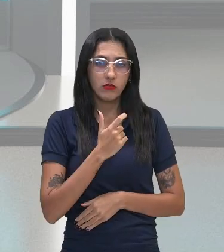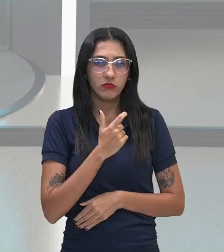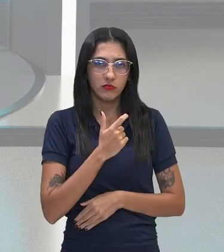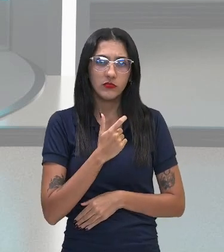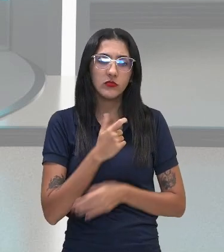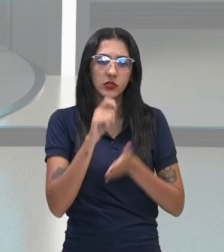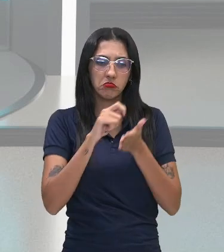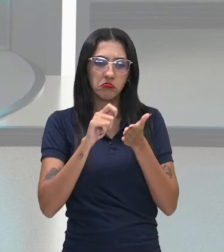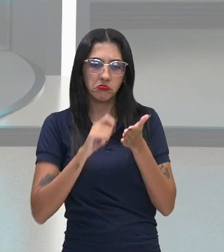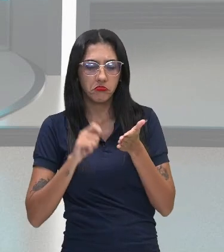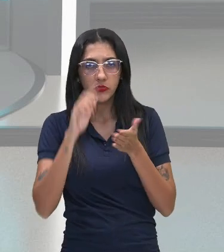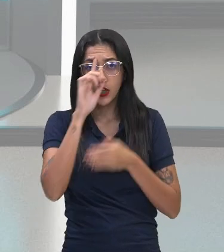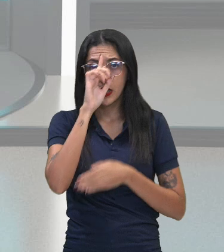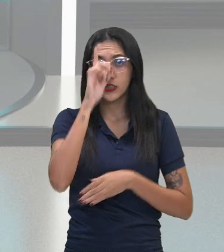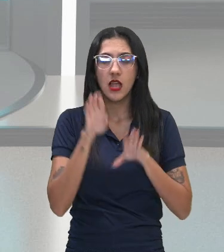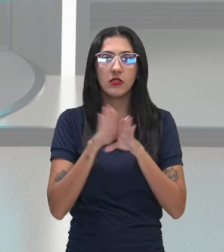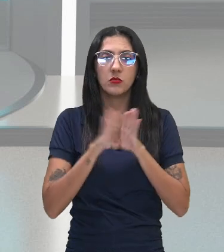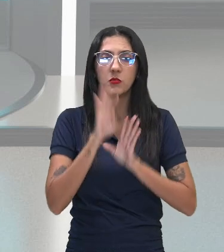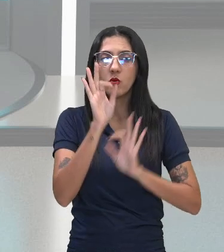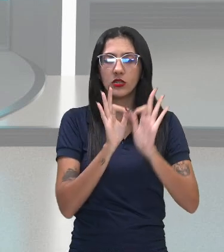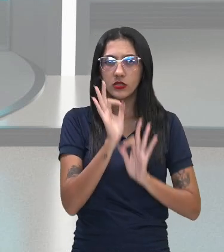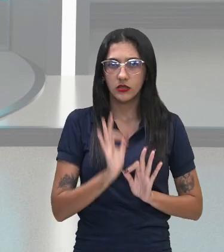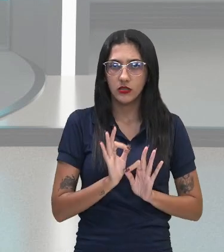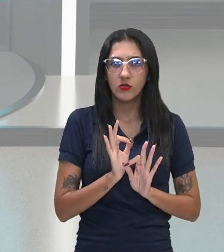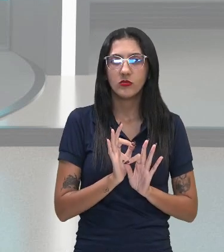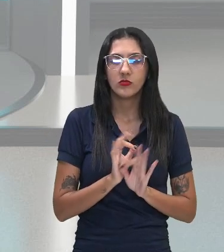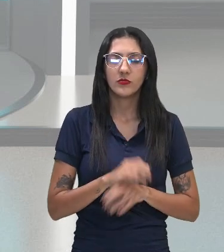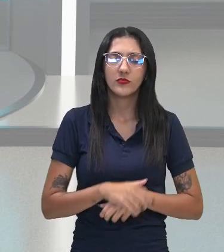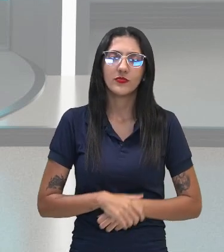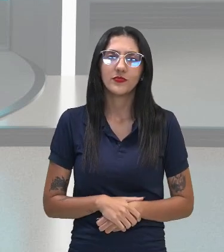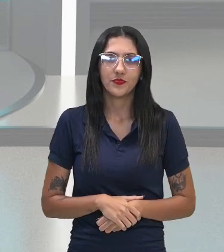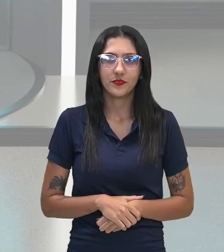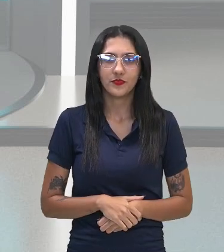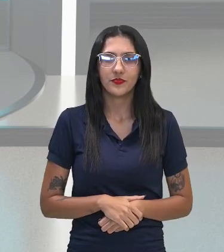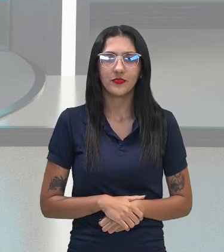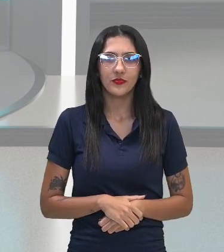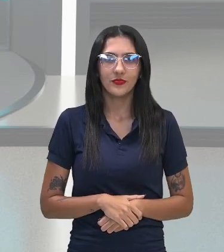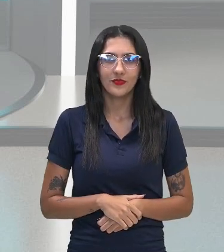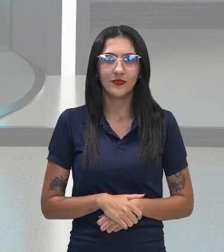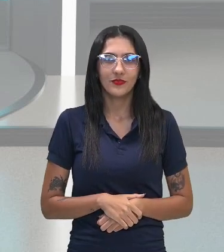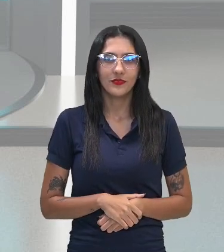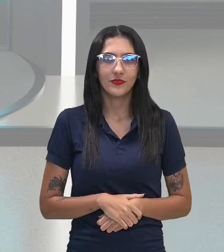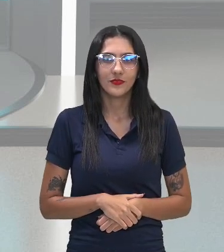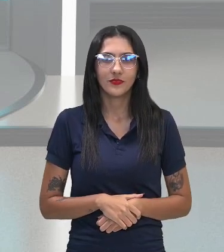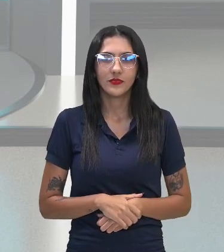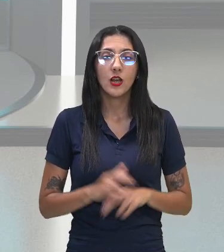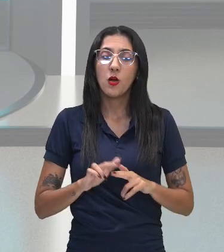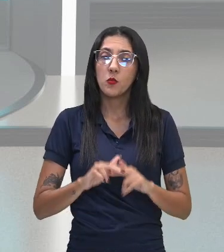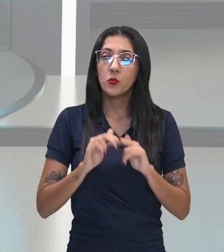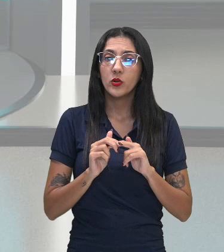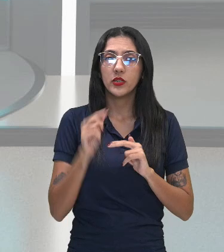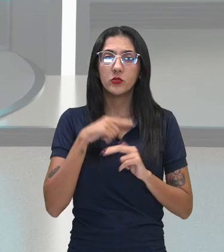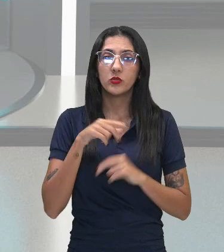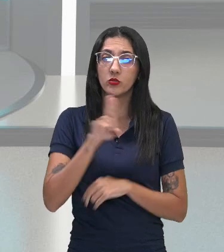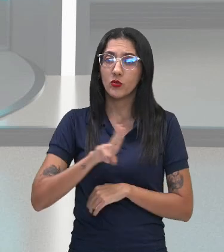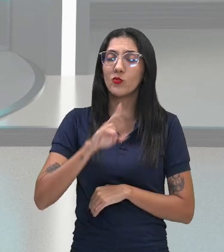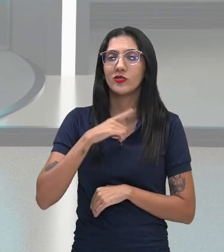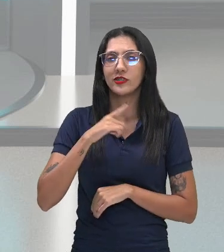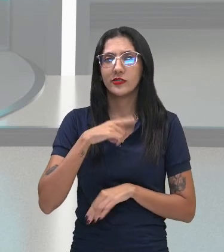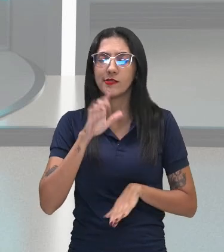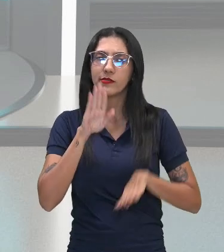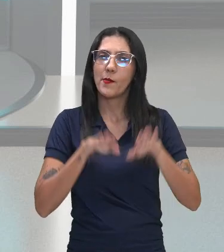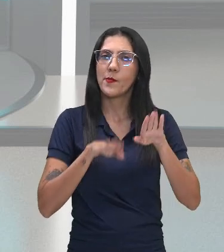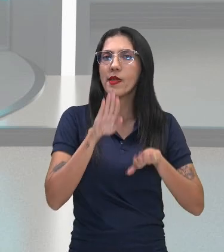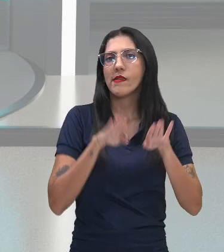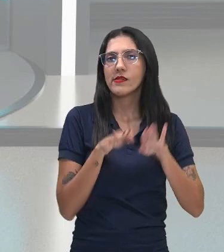a organização frasal, né, do texto. Por sua vez, esses usos variam de acordo com o